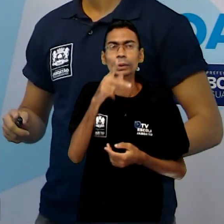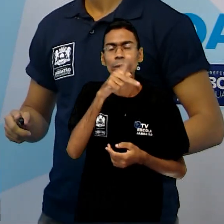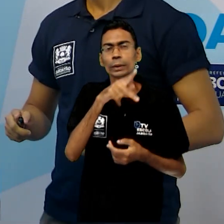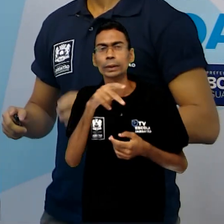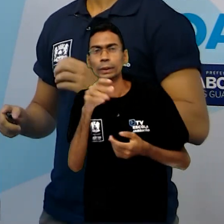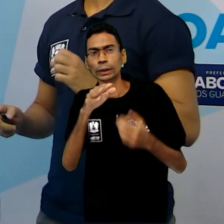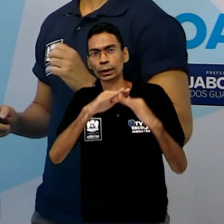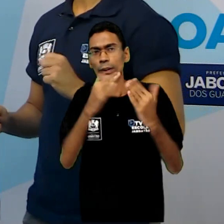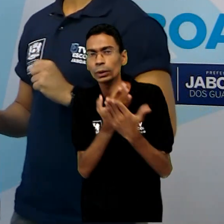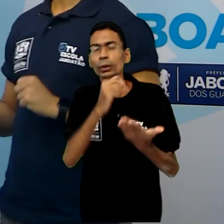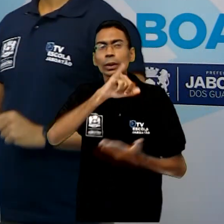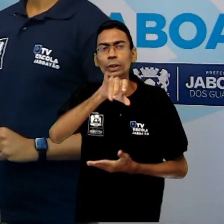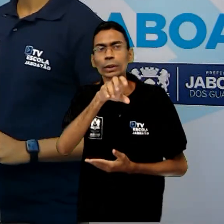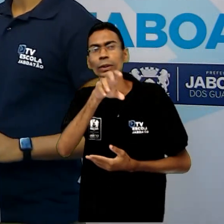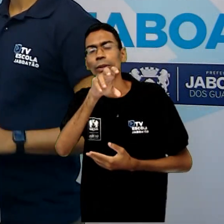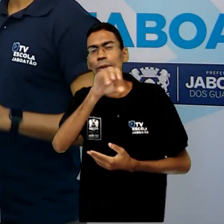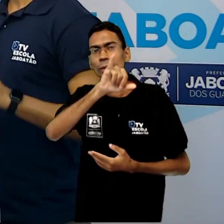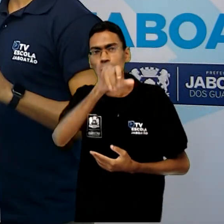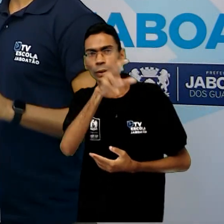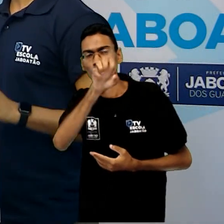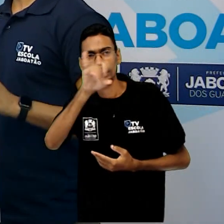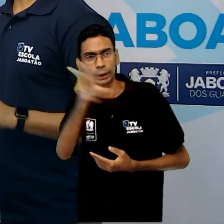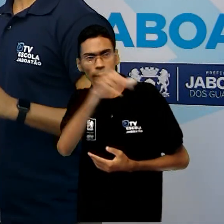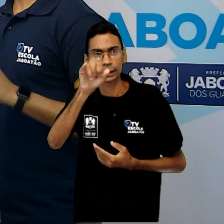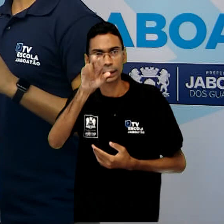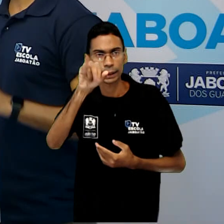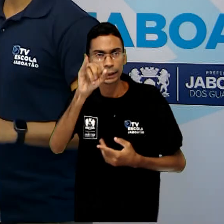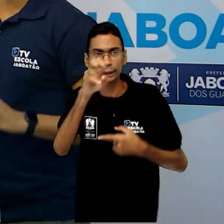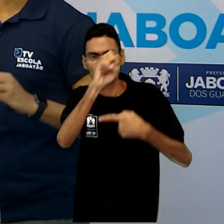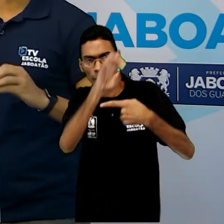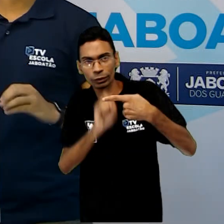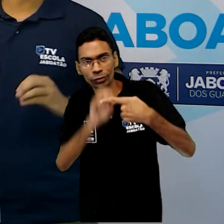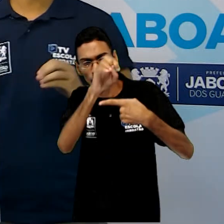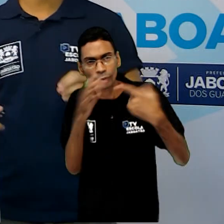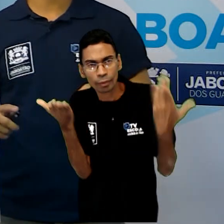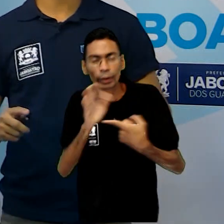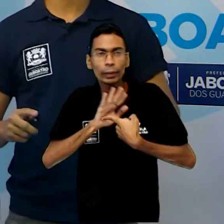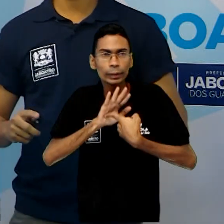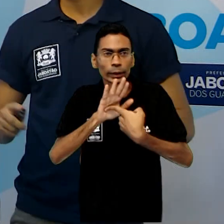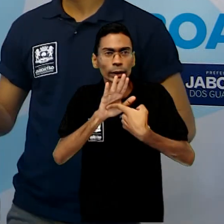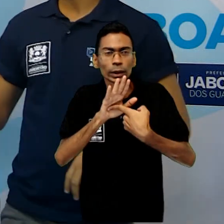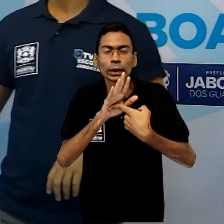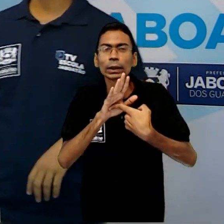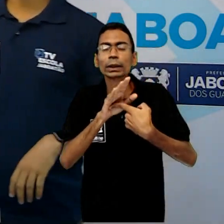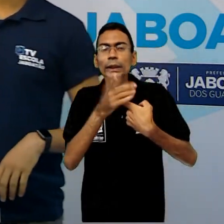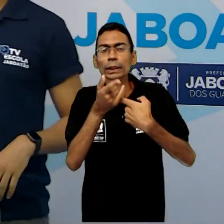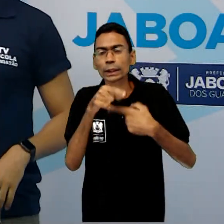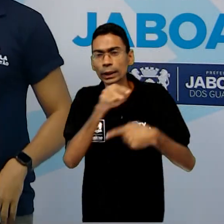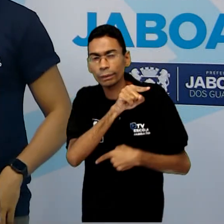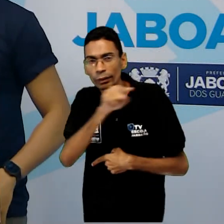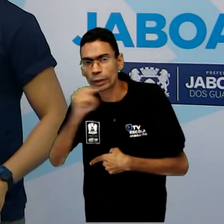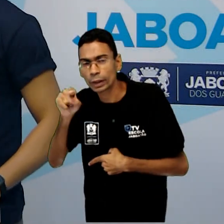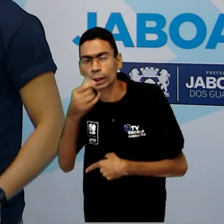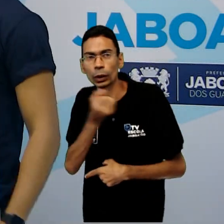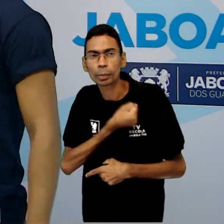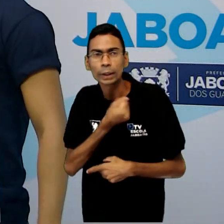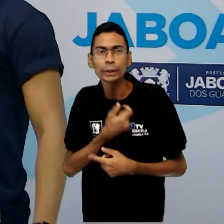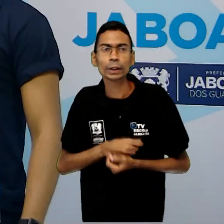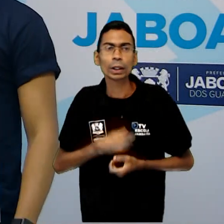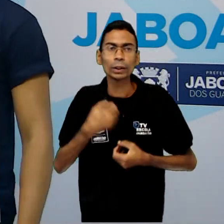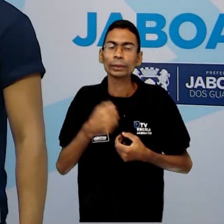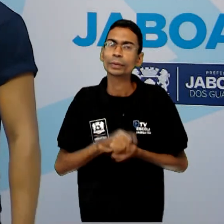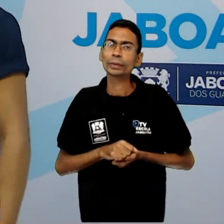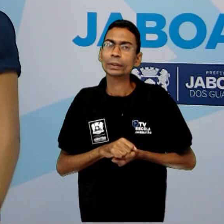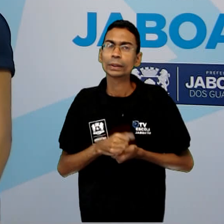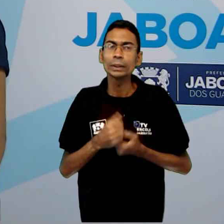fração e desafiou Pedro a representar a fração 1/5 na reta numérica. Olha só o diálogo dos dois. O